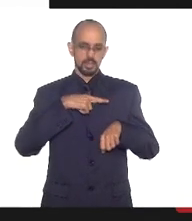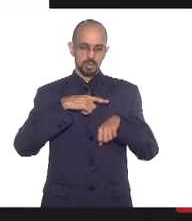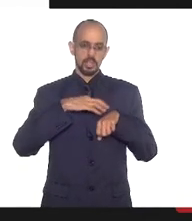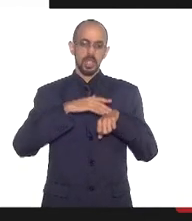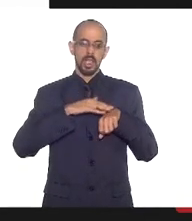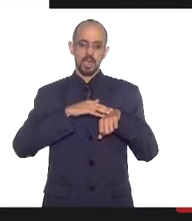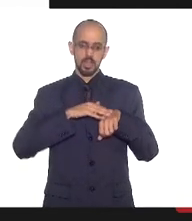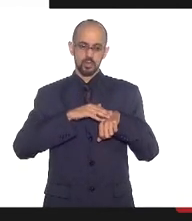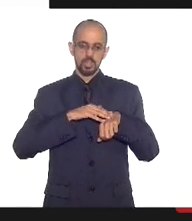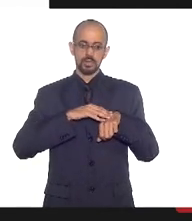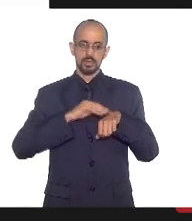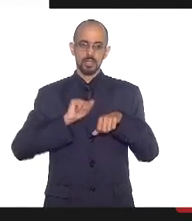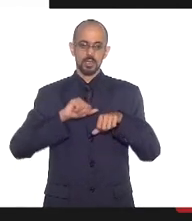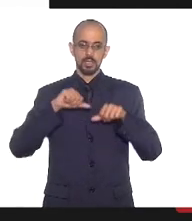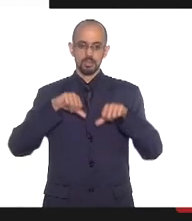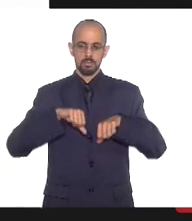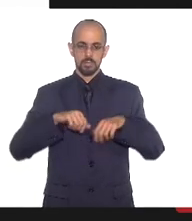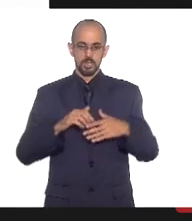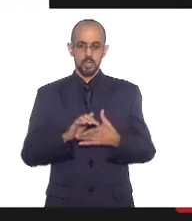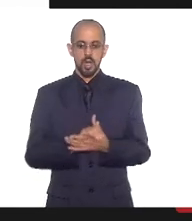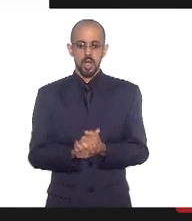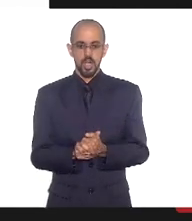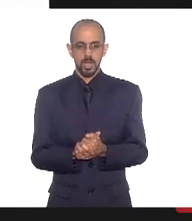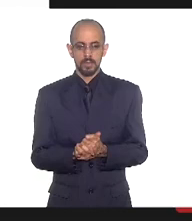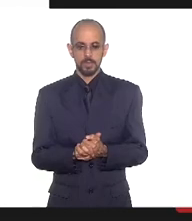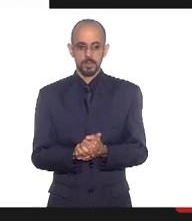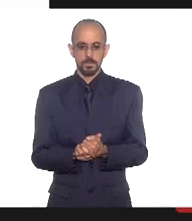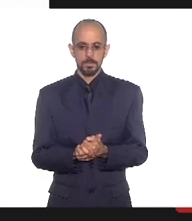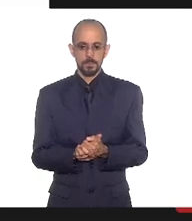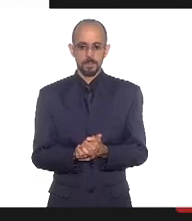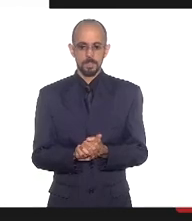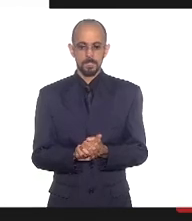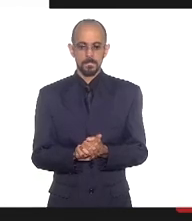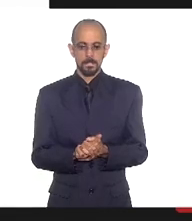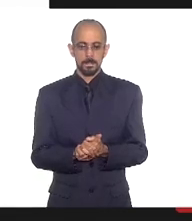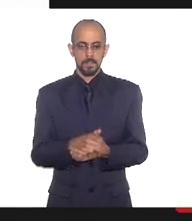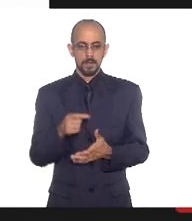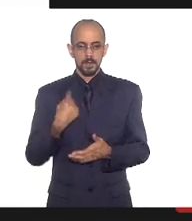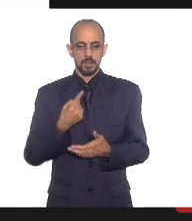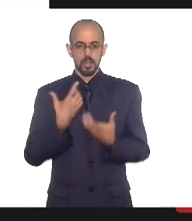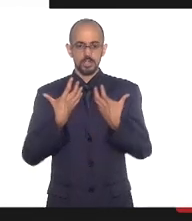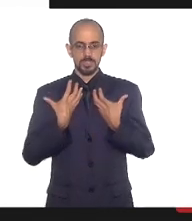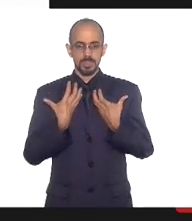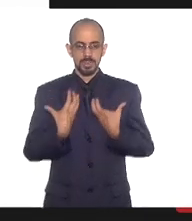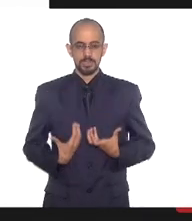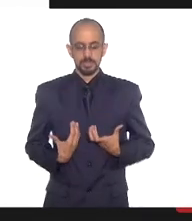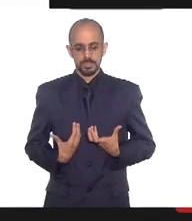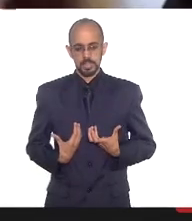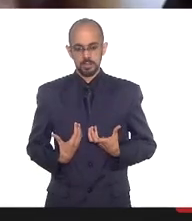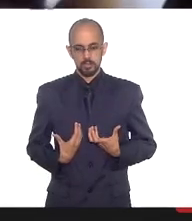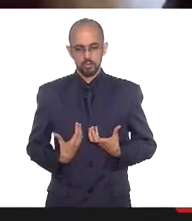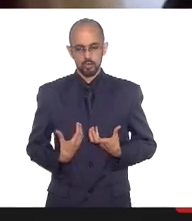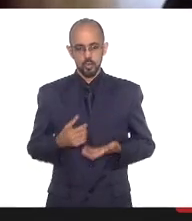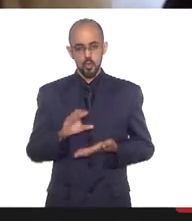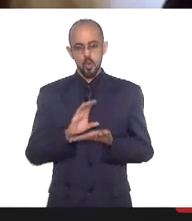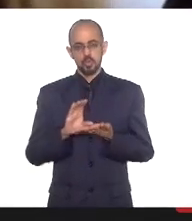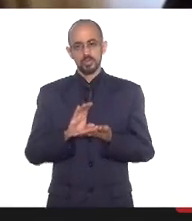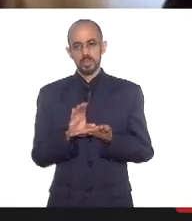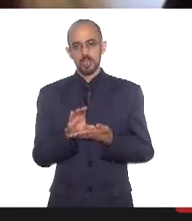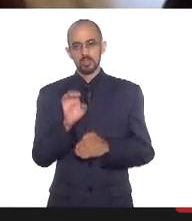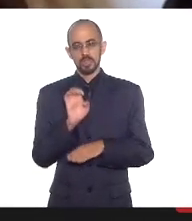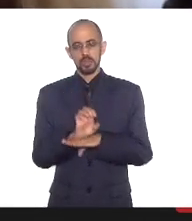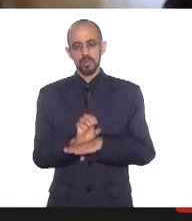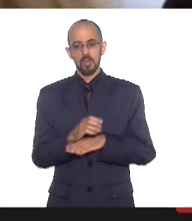de paz hemodiálise o e cansamos o Conselho Estadual cansou de entra